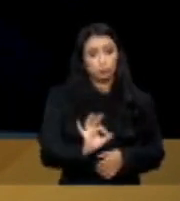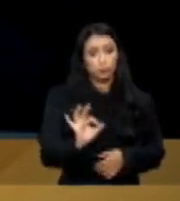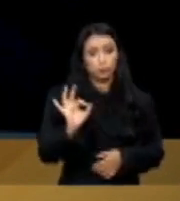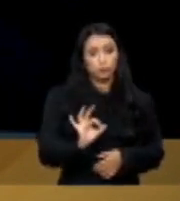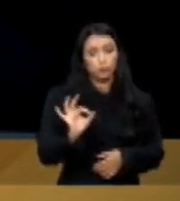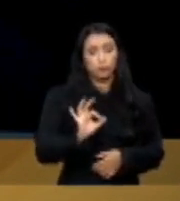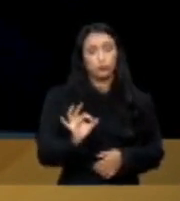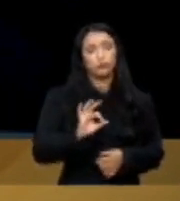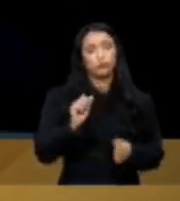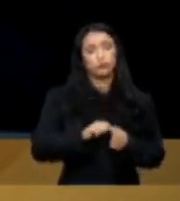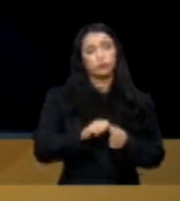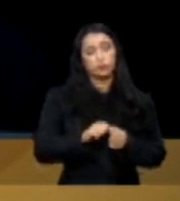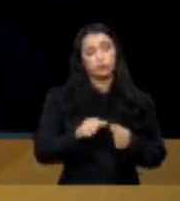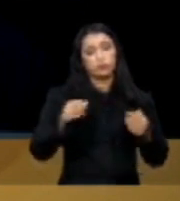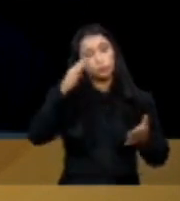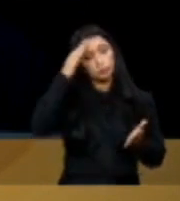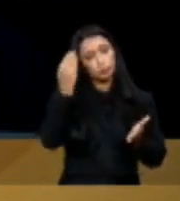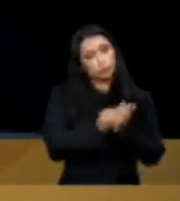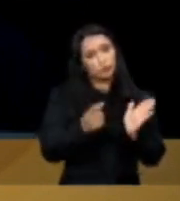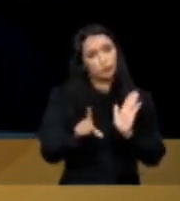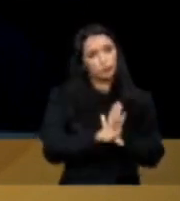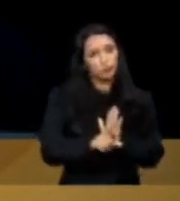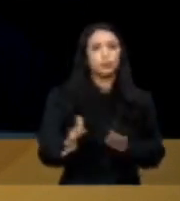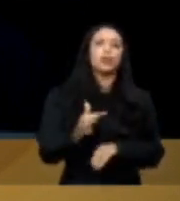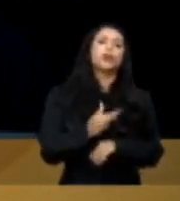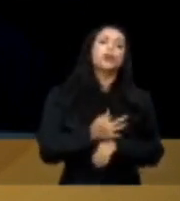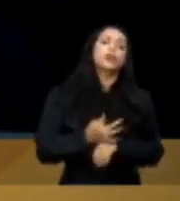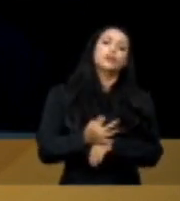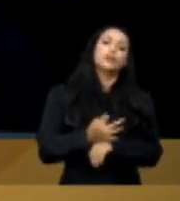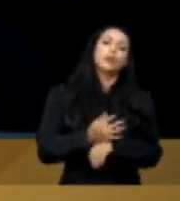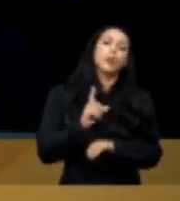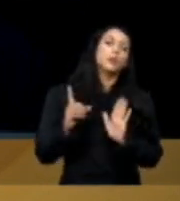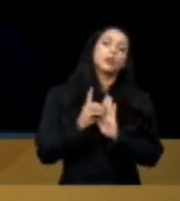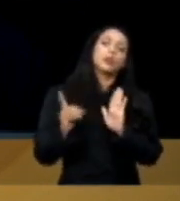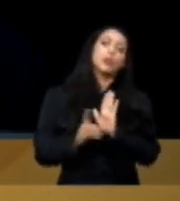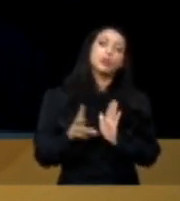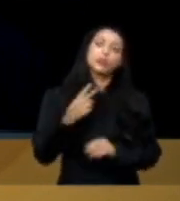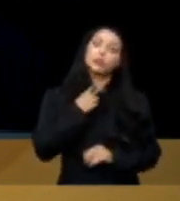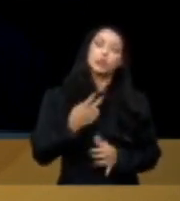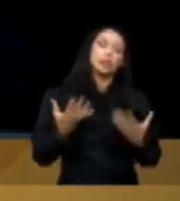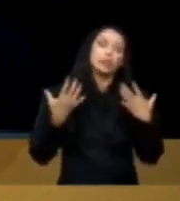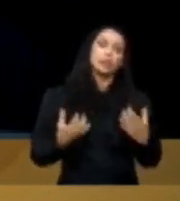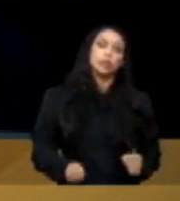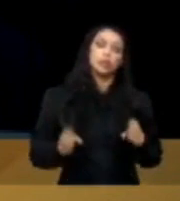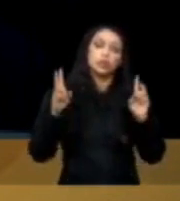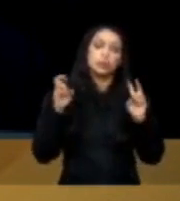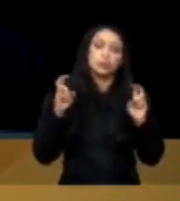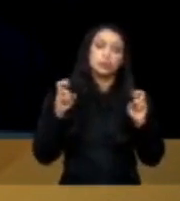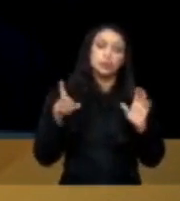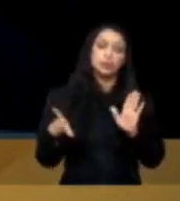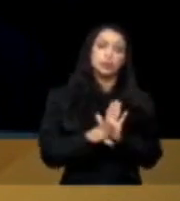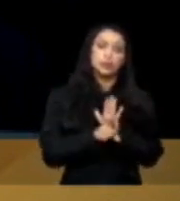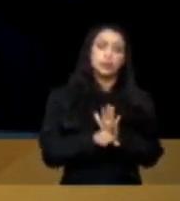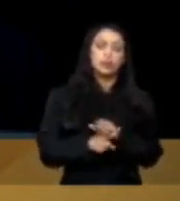percentuais pré-estabelecidos na lei. Sob aspecto formal, alega-se que o decreto não poderia ser recepcionado por versar sobre matéria reservada à